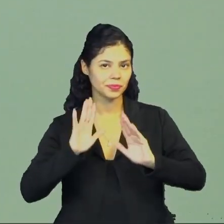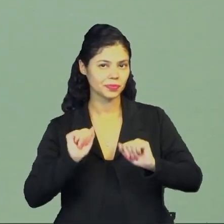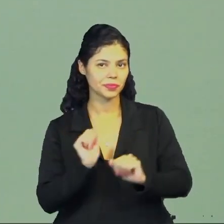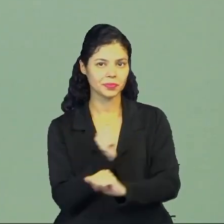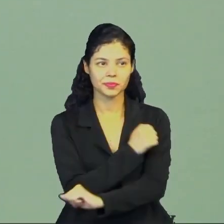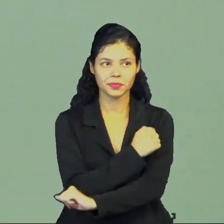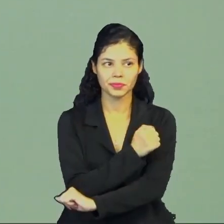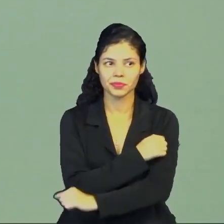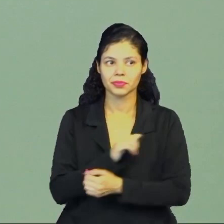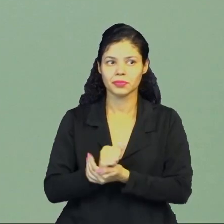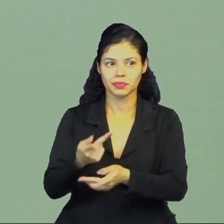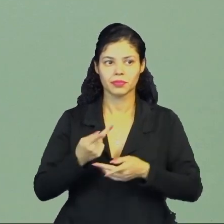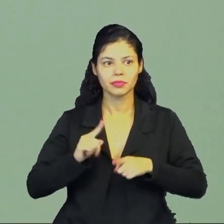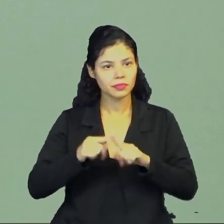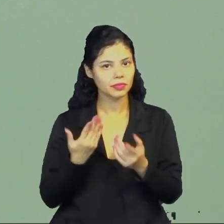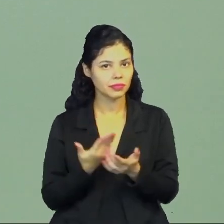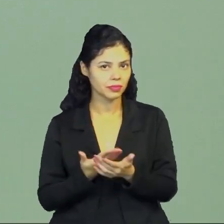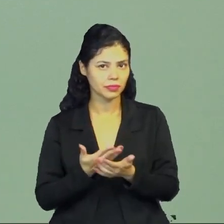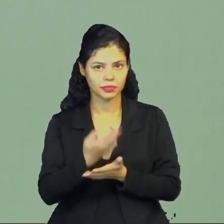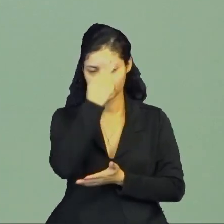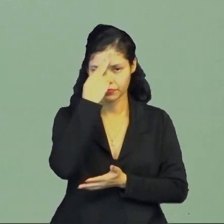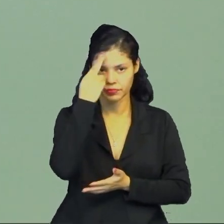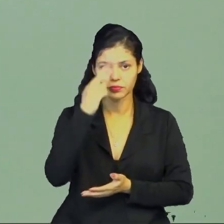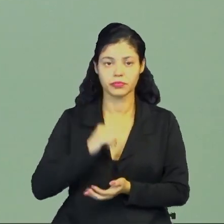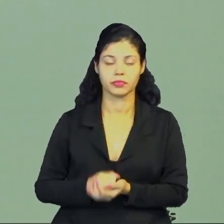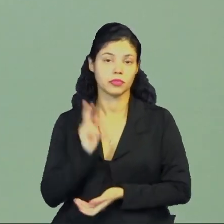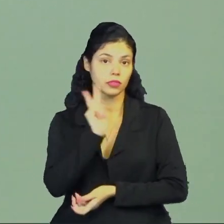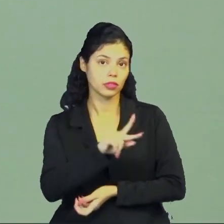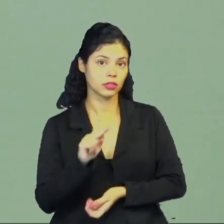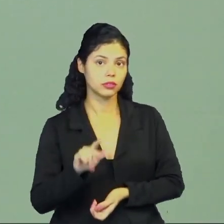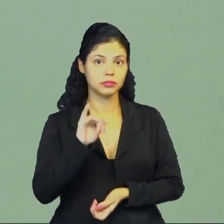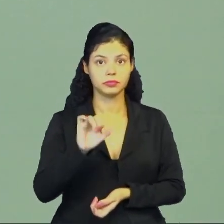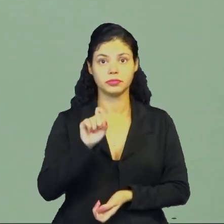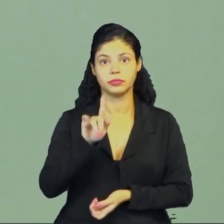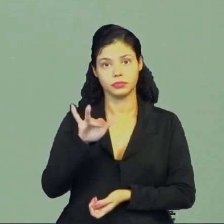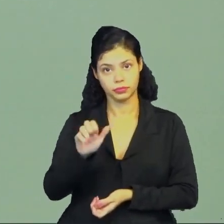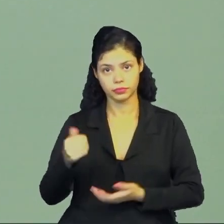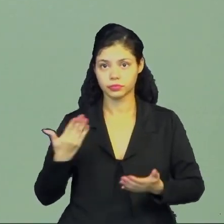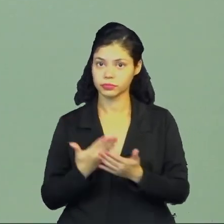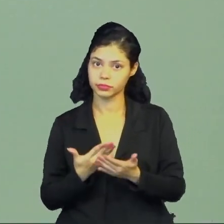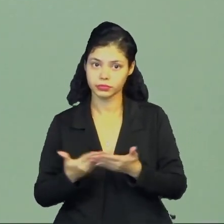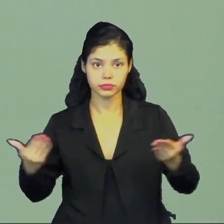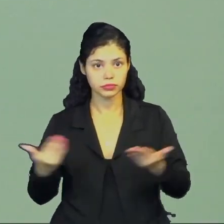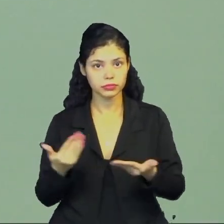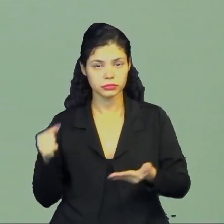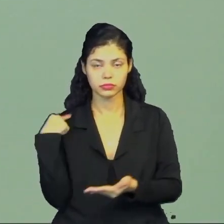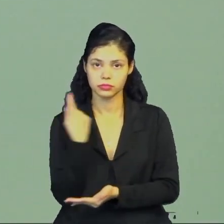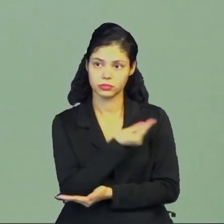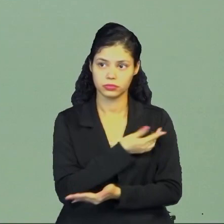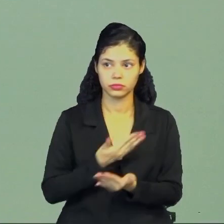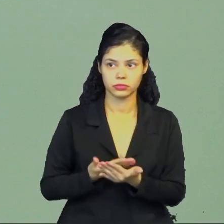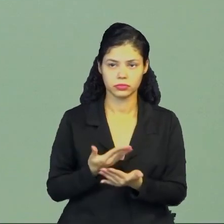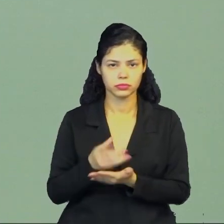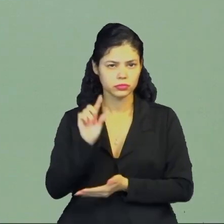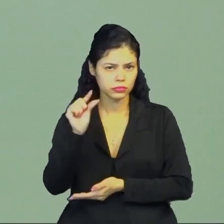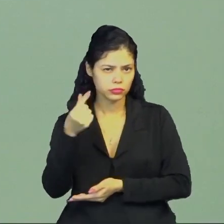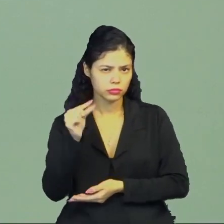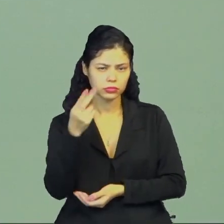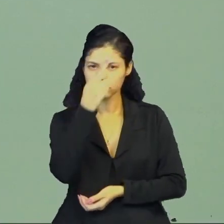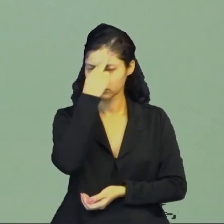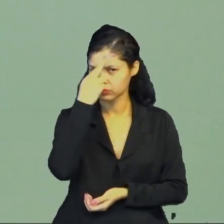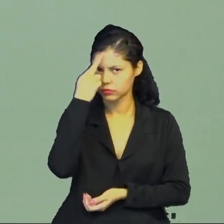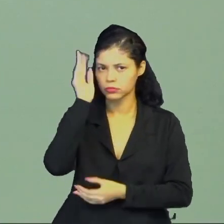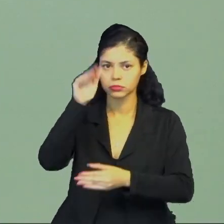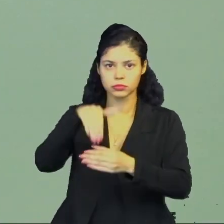Olá, alunas e alunos, bem-vindos a mais uma aula de História. Eu sou a professora Isabelle e na aula de hoje nós vamos estudar um pouco sobre a história